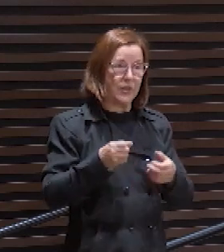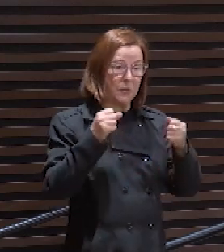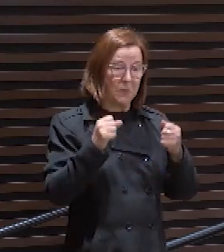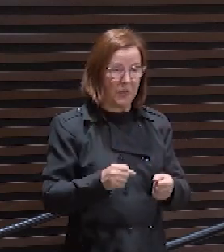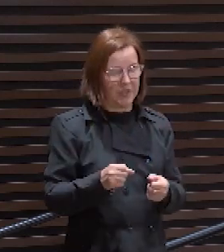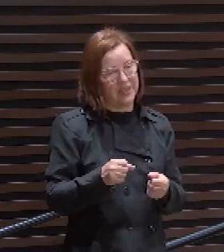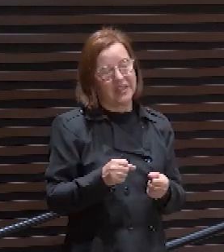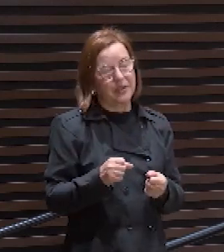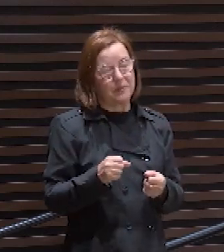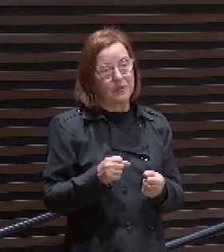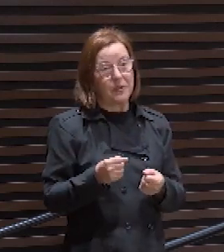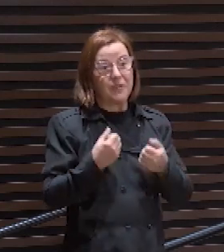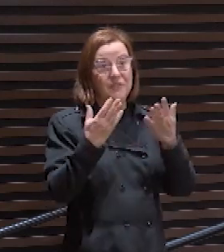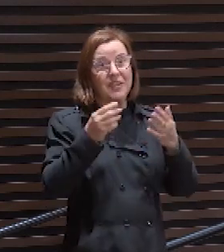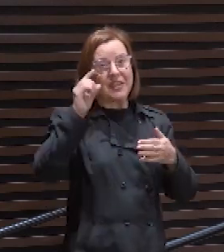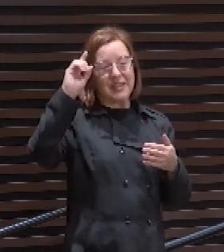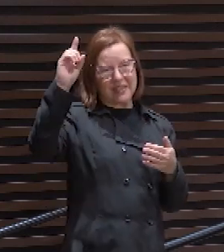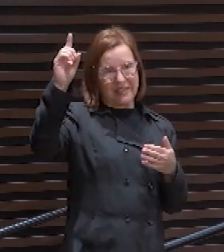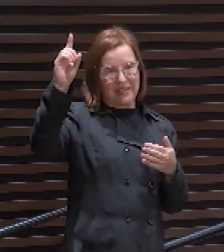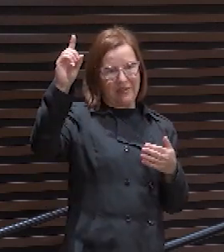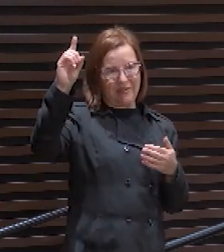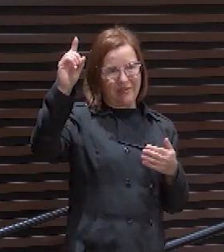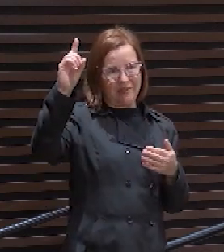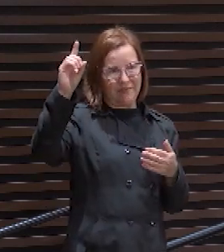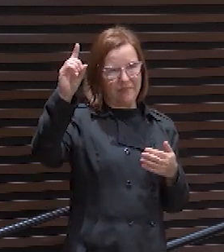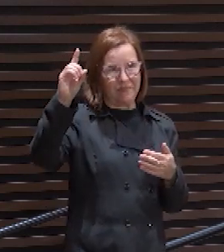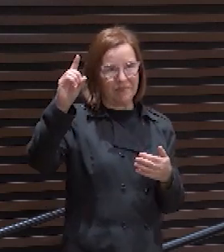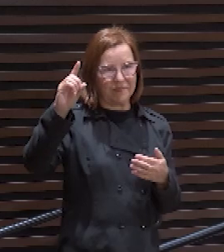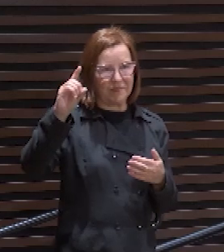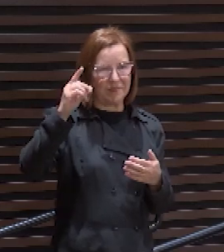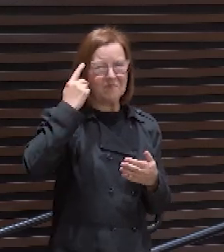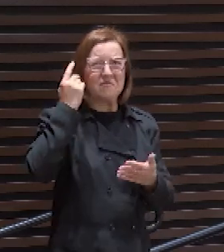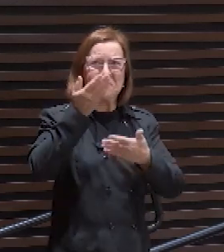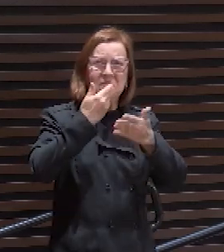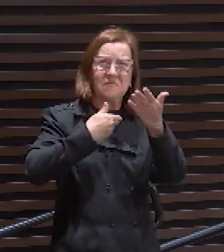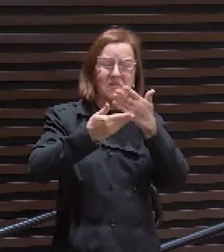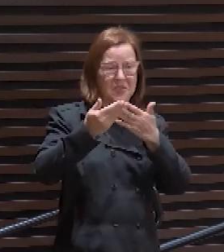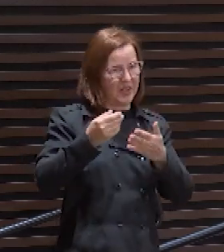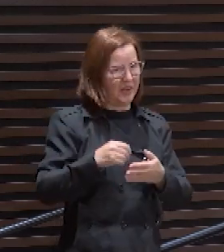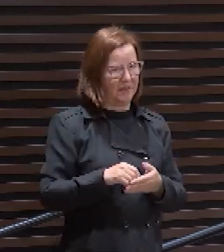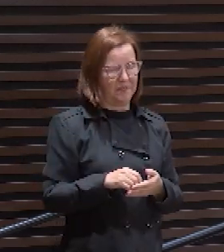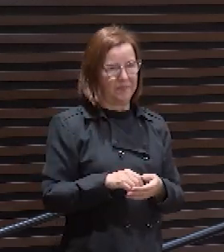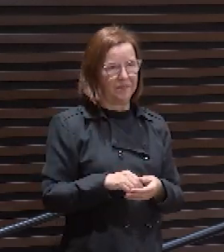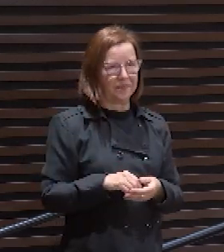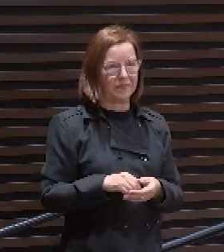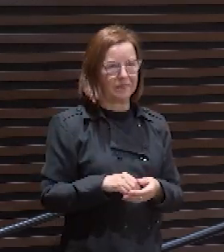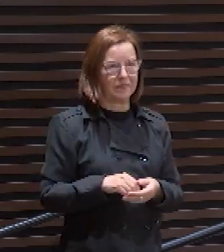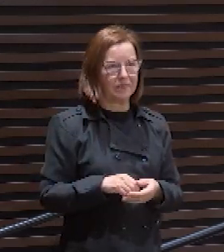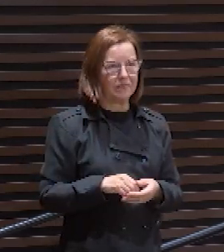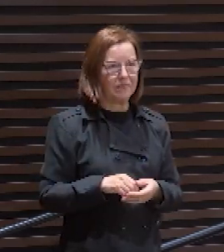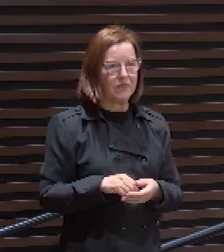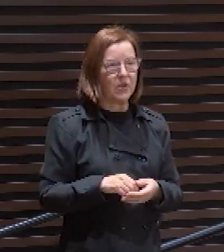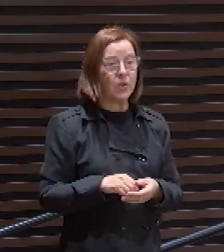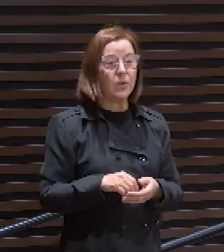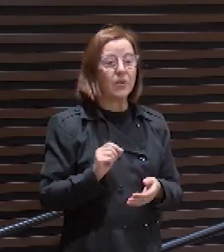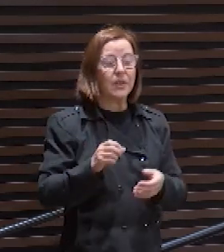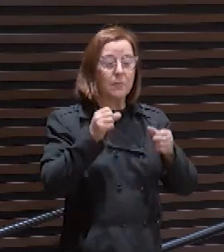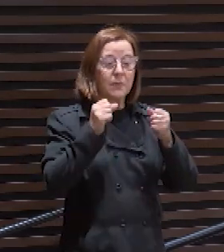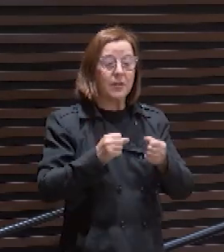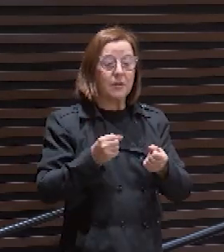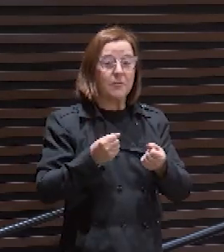podemos oferecer a Deus o dia que nos encontraremos com Ele, no grande dia? O que podemos oferecer?